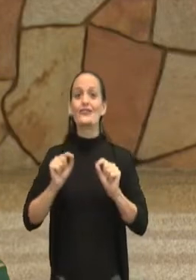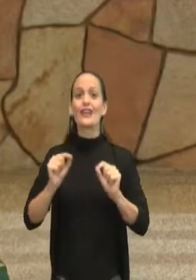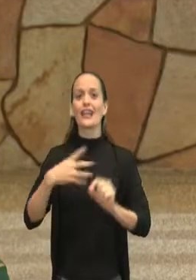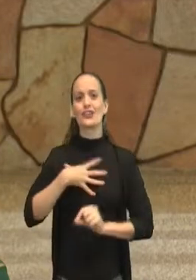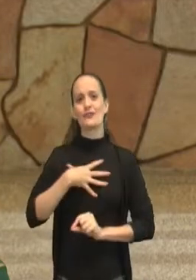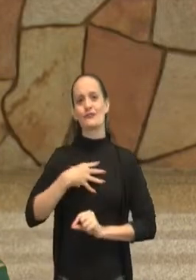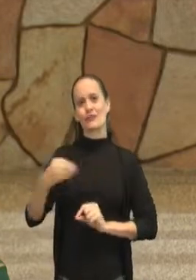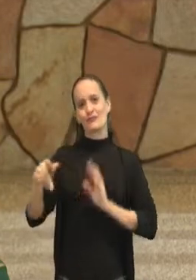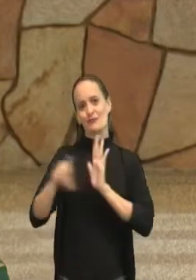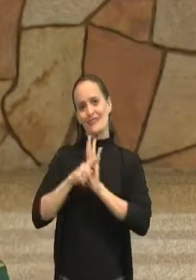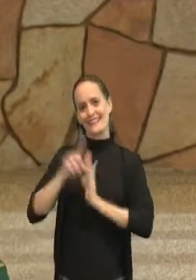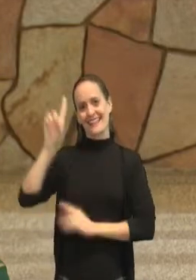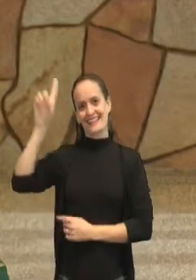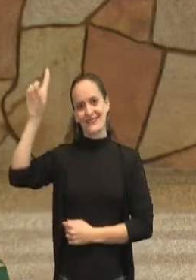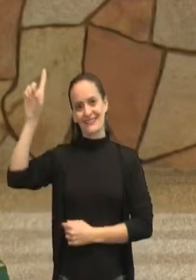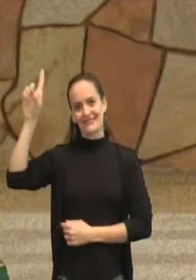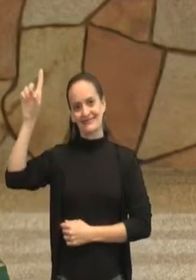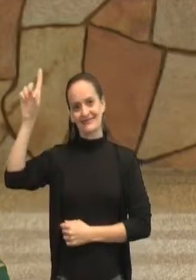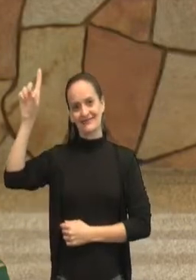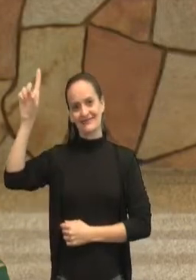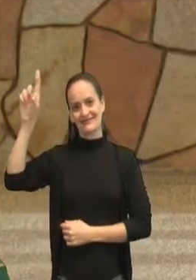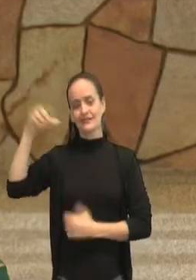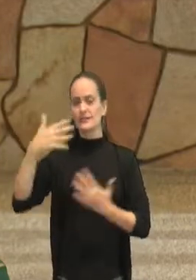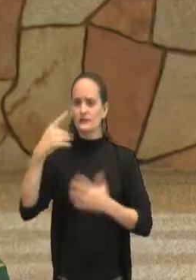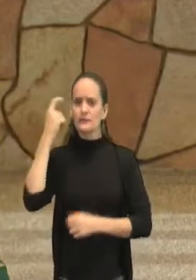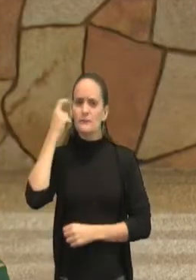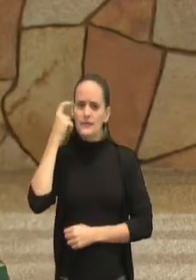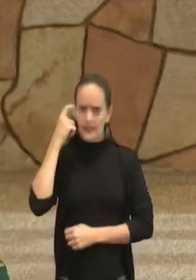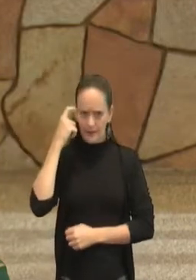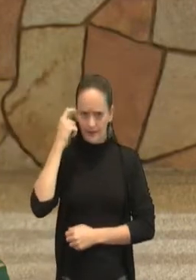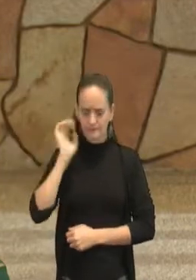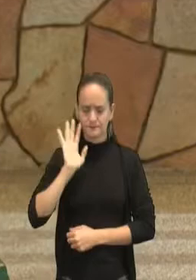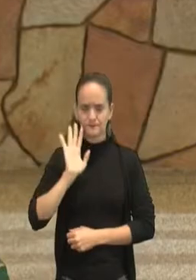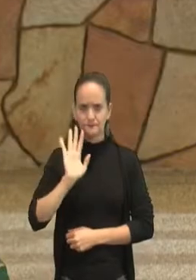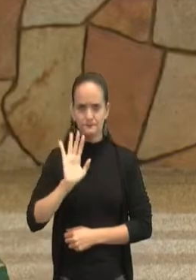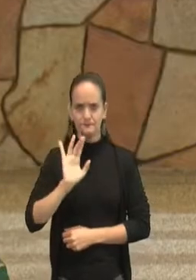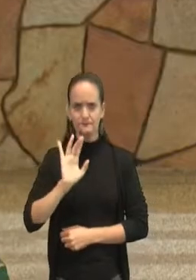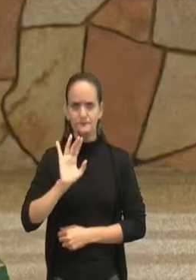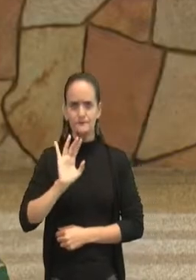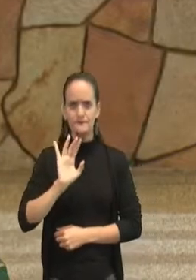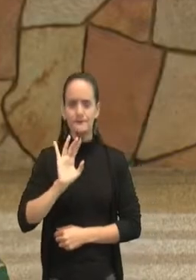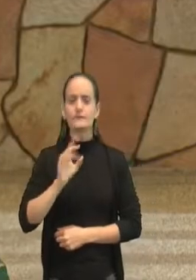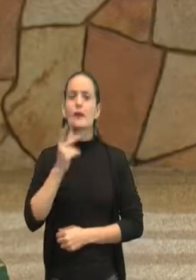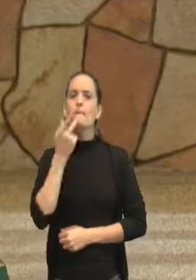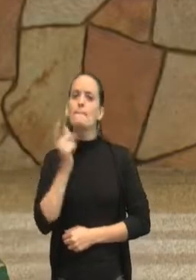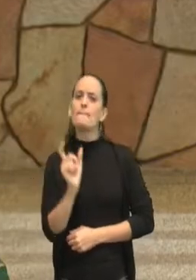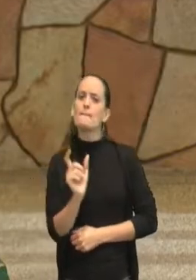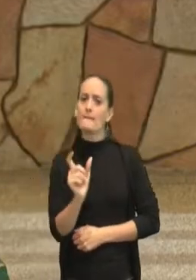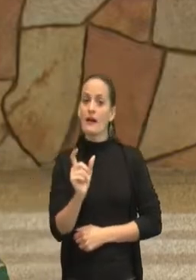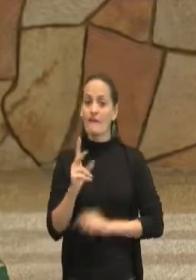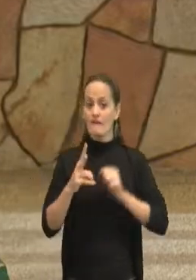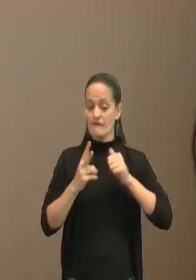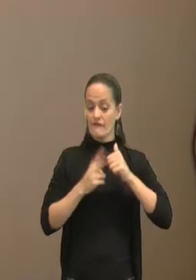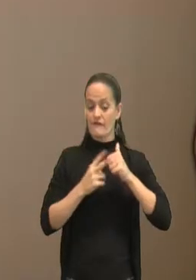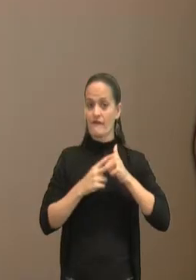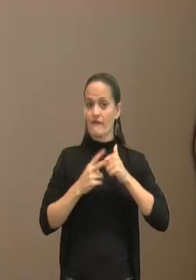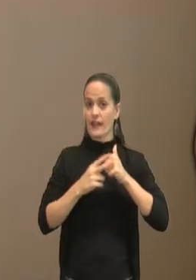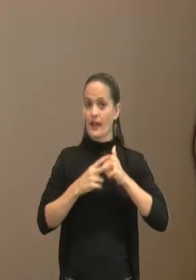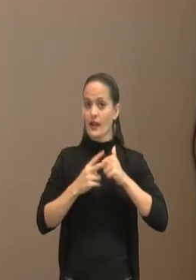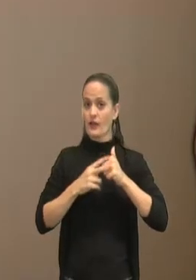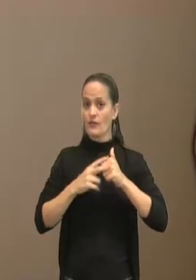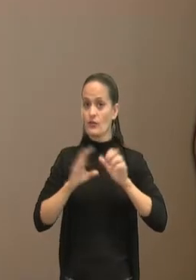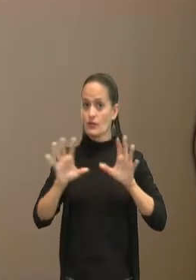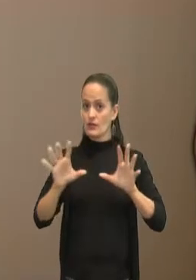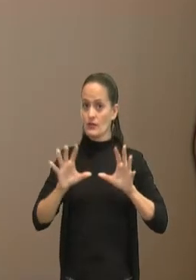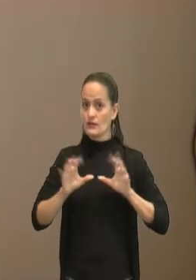de Deus. E eu quero refletir com você sobre esse verbo receber. O verbo receber em